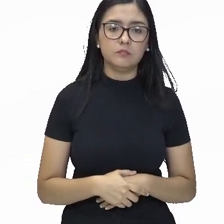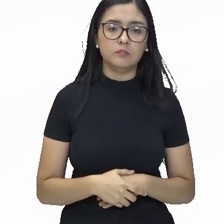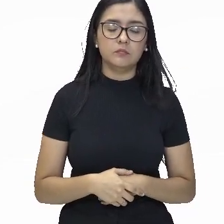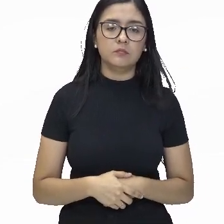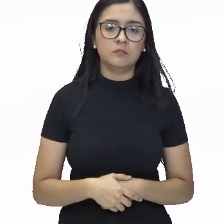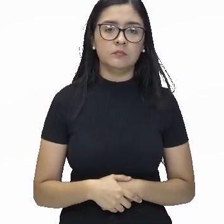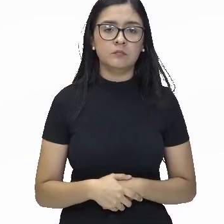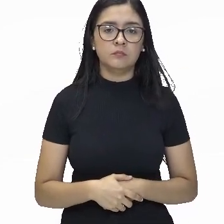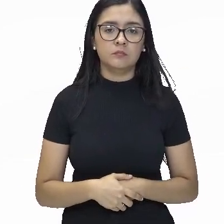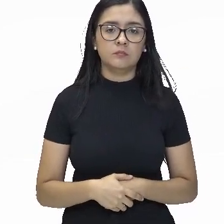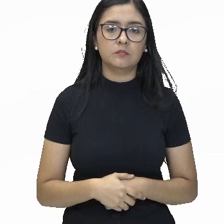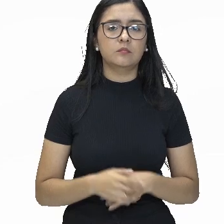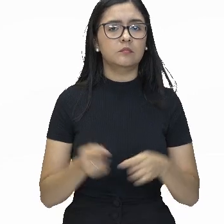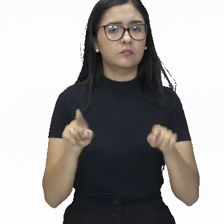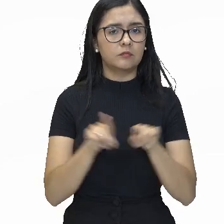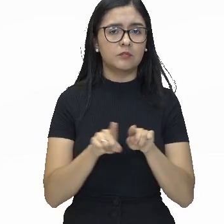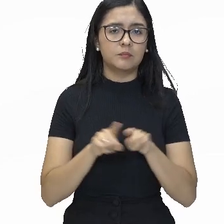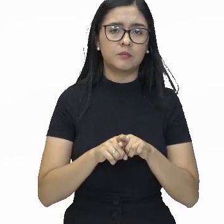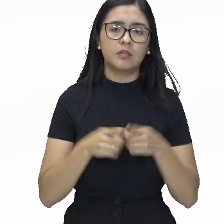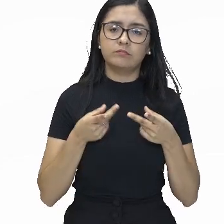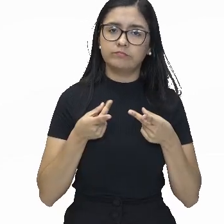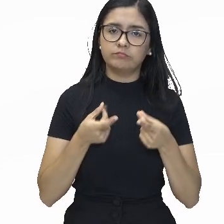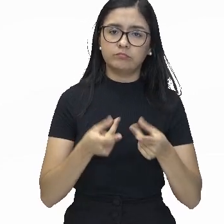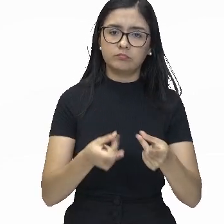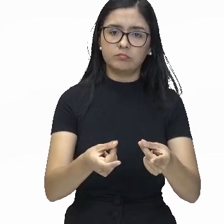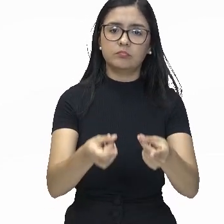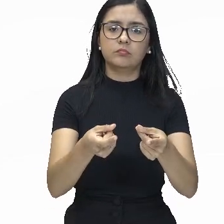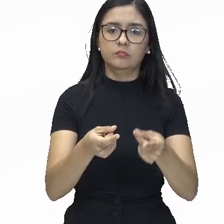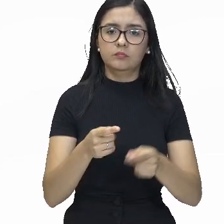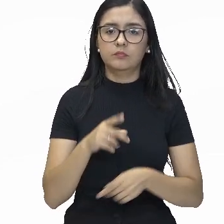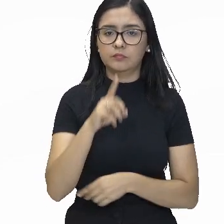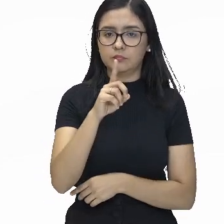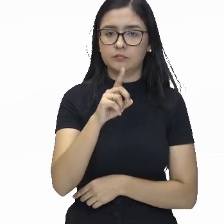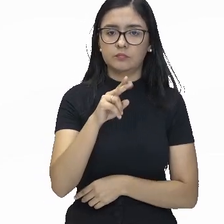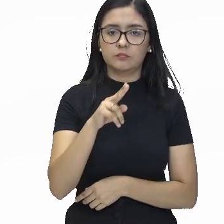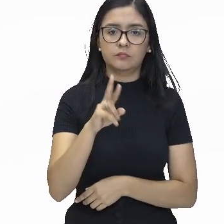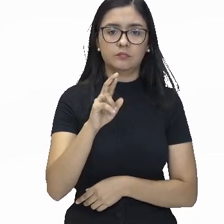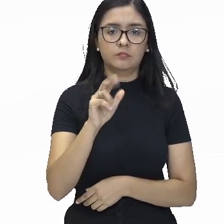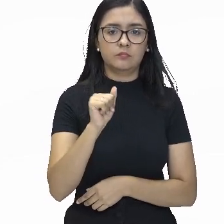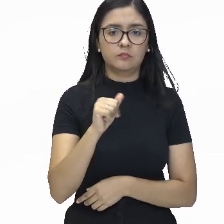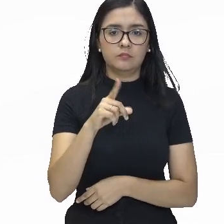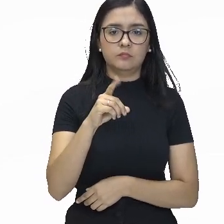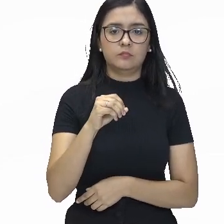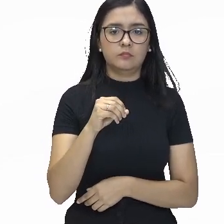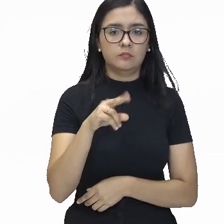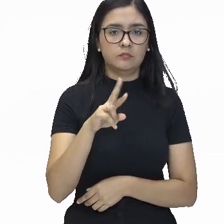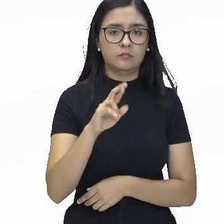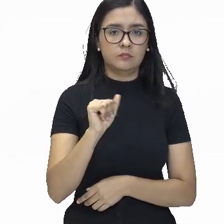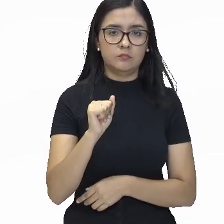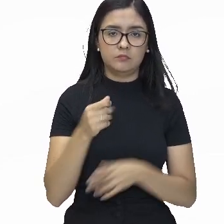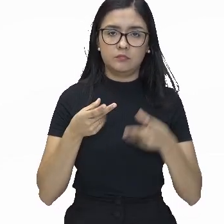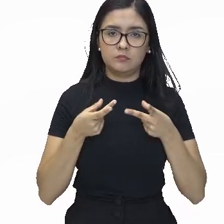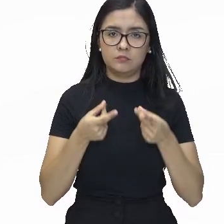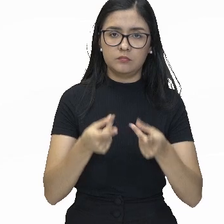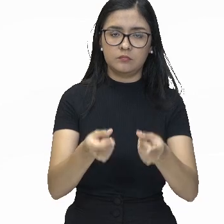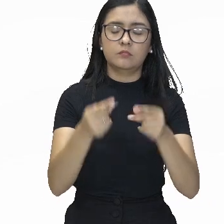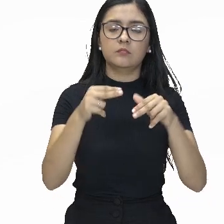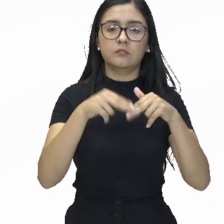valor de duradoura. Uma coisa duradoura é uma coisa que dura. Então, por isso, o nome